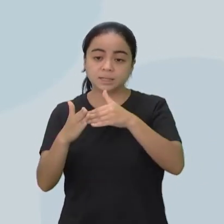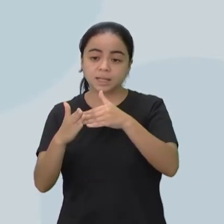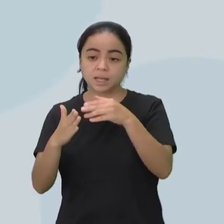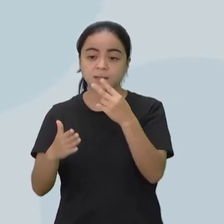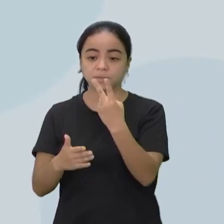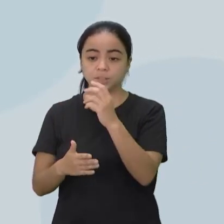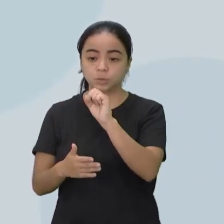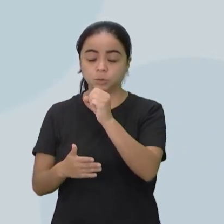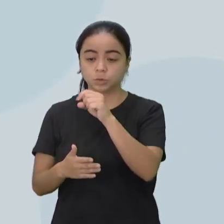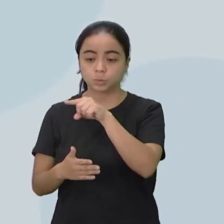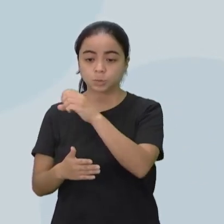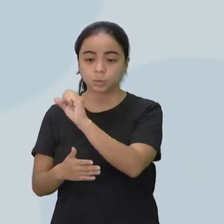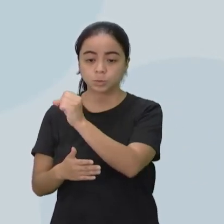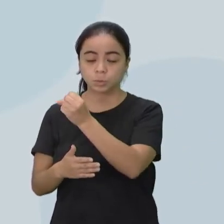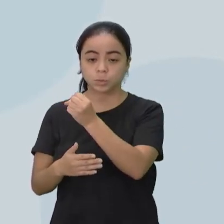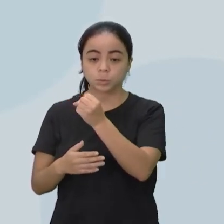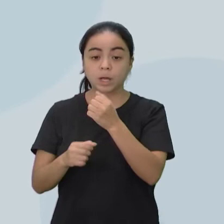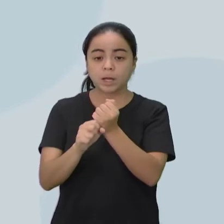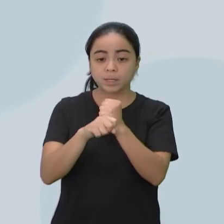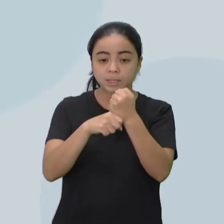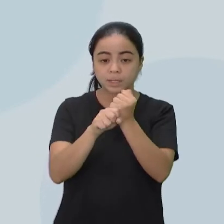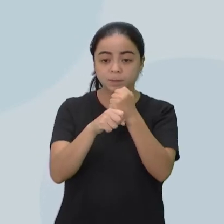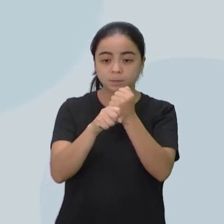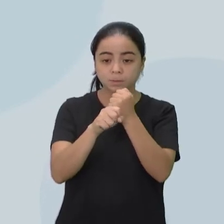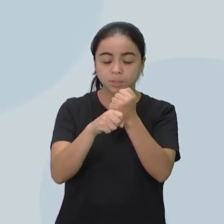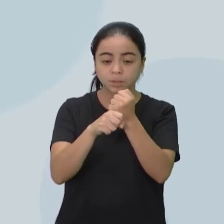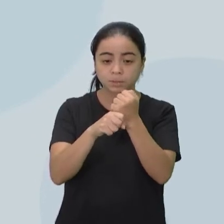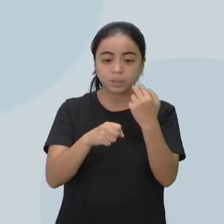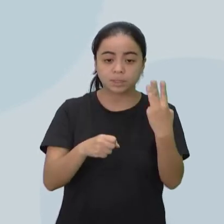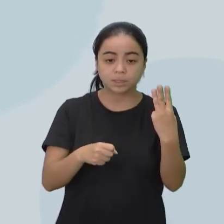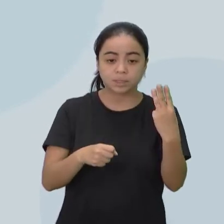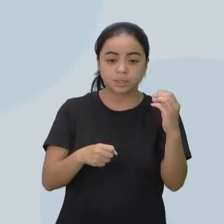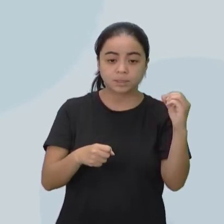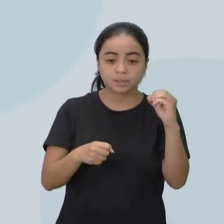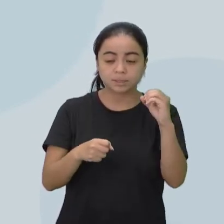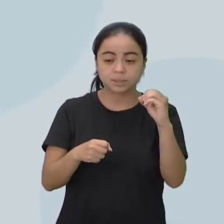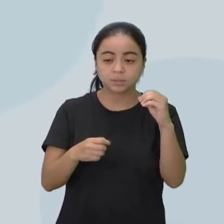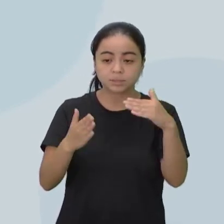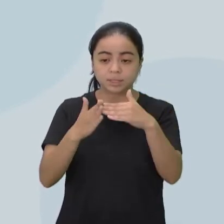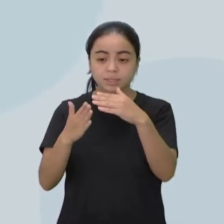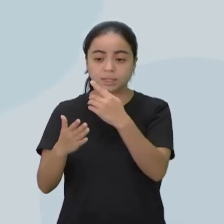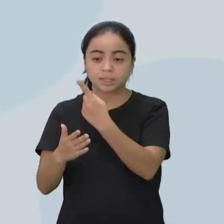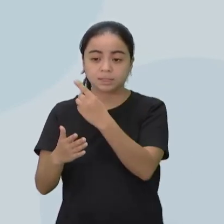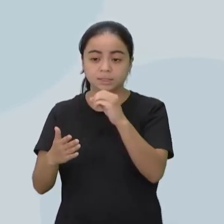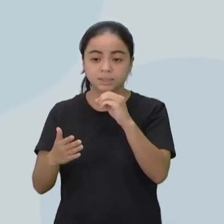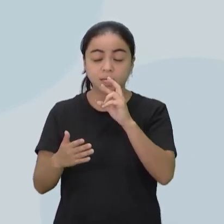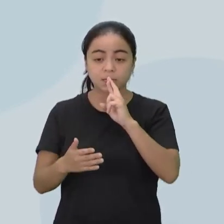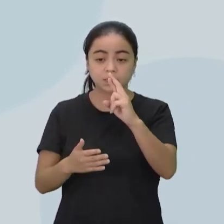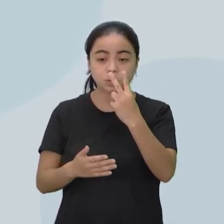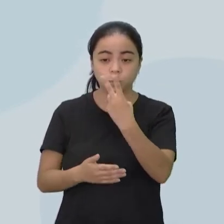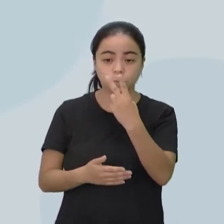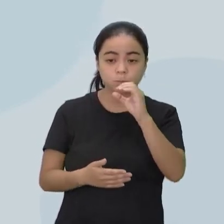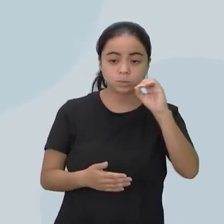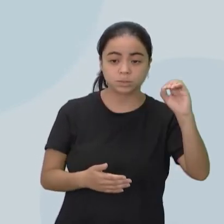300. Fazendo a continha, ó. De 300 até 100 você andou 200, né? E de